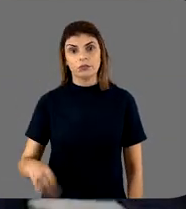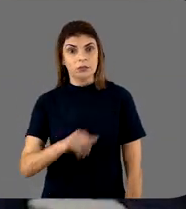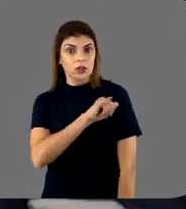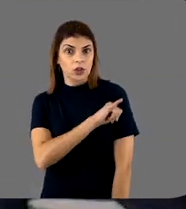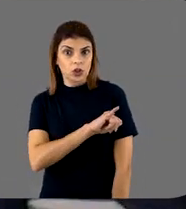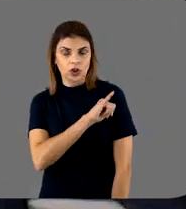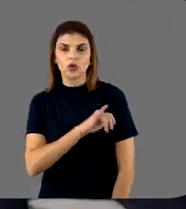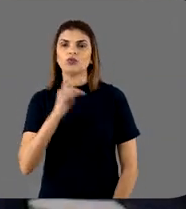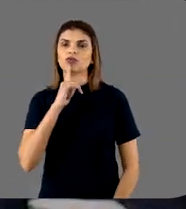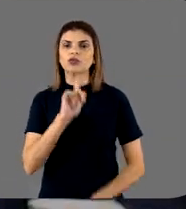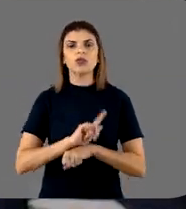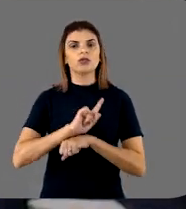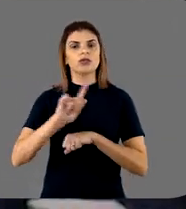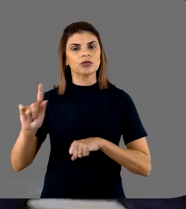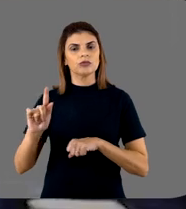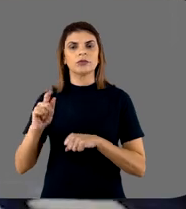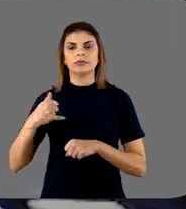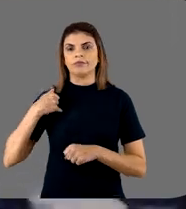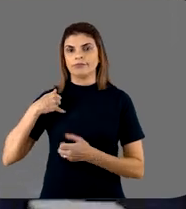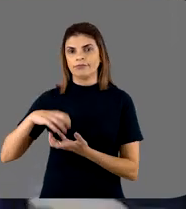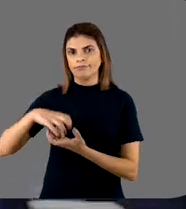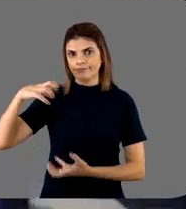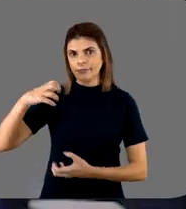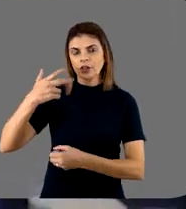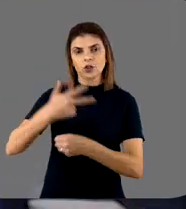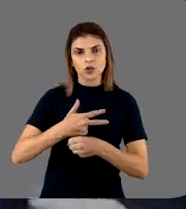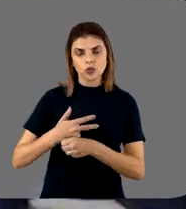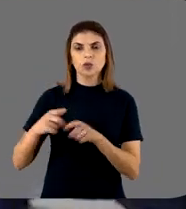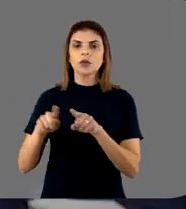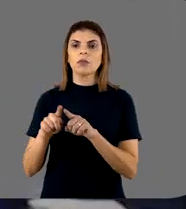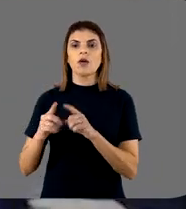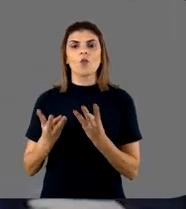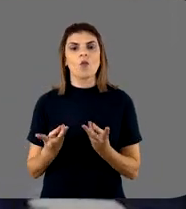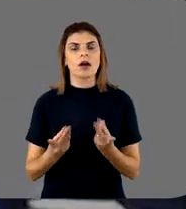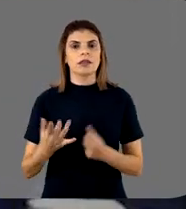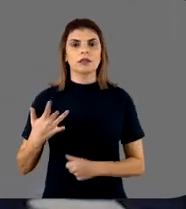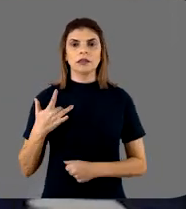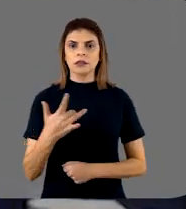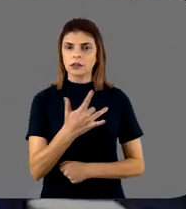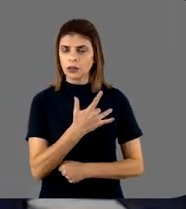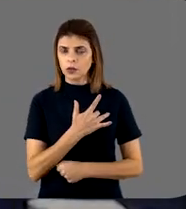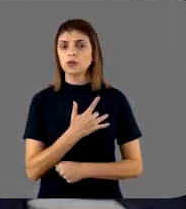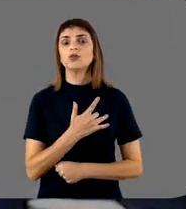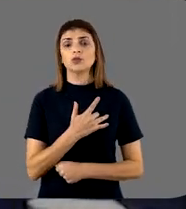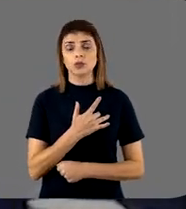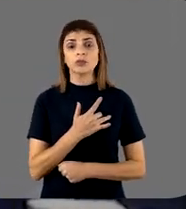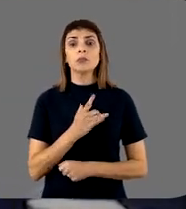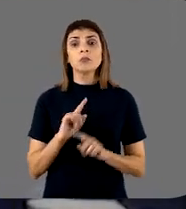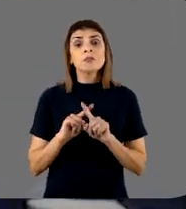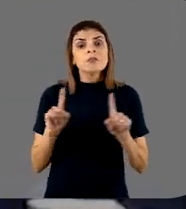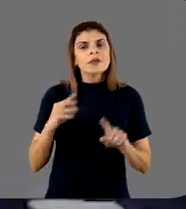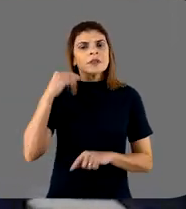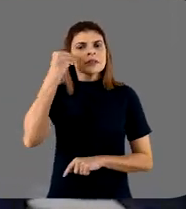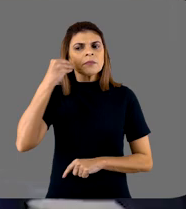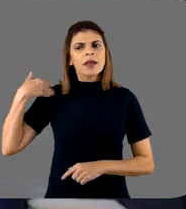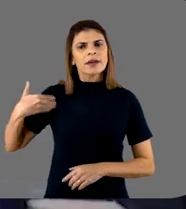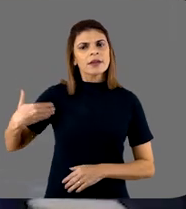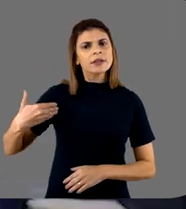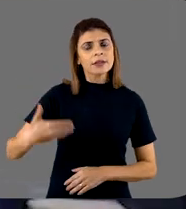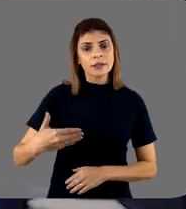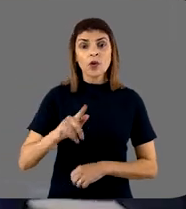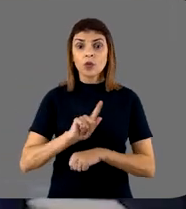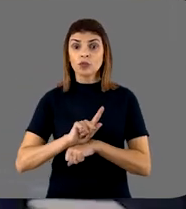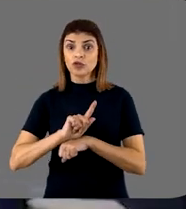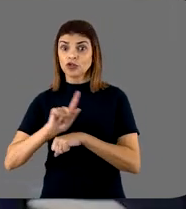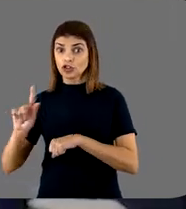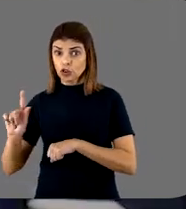com especialização em gerontologia, em gestão da qualidade em saúde, em cuidados paliativos. Mas a minha experiência mesmo